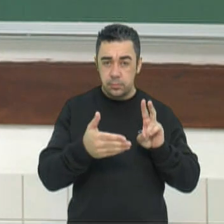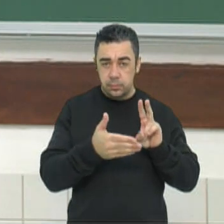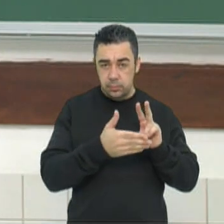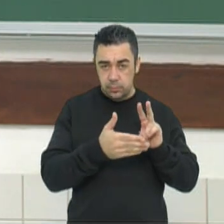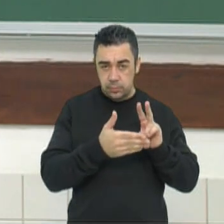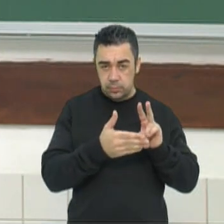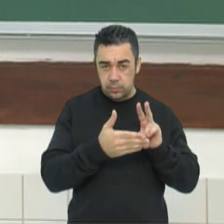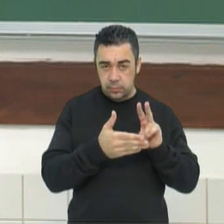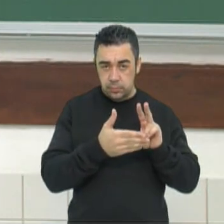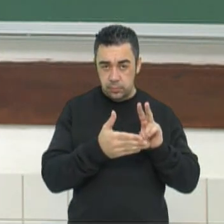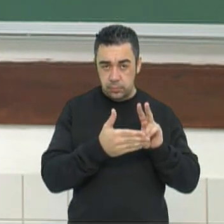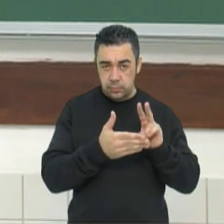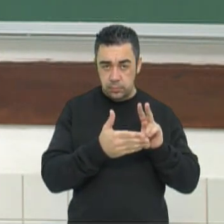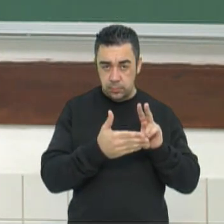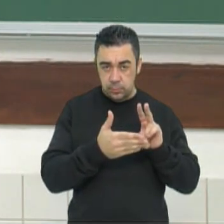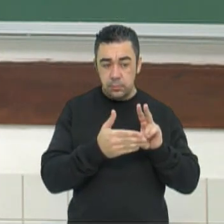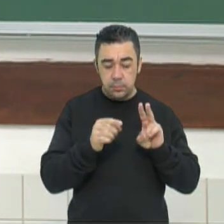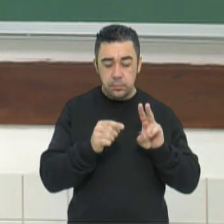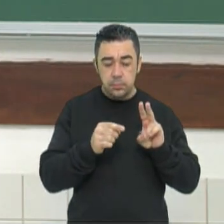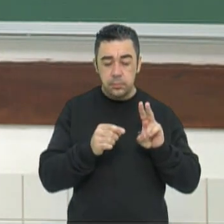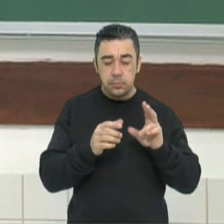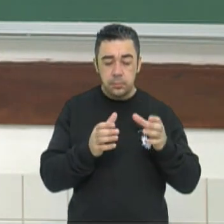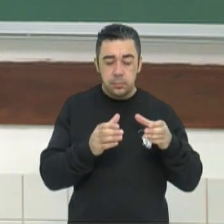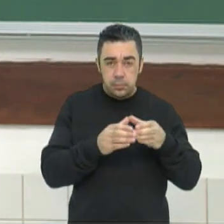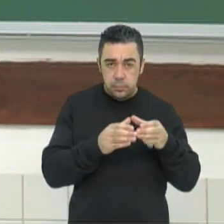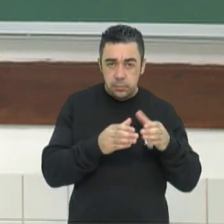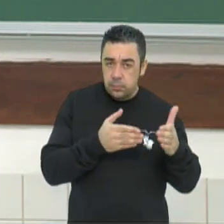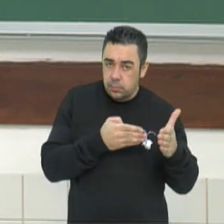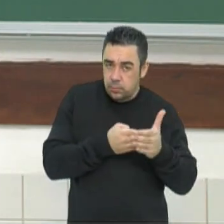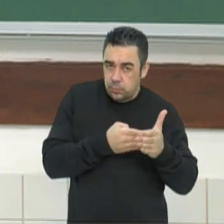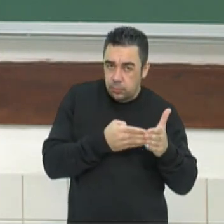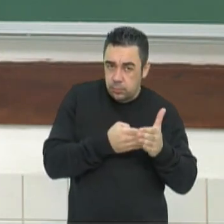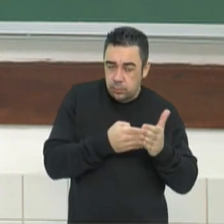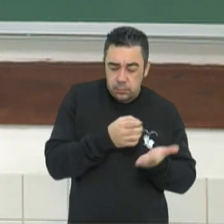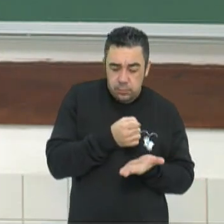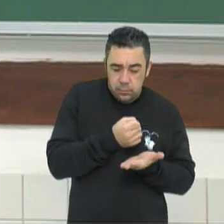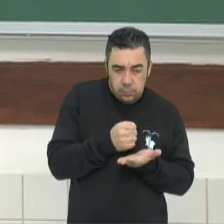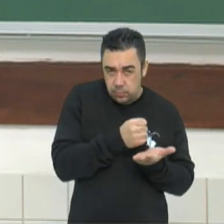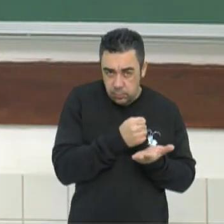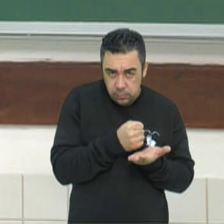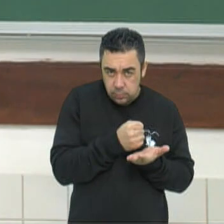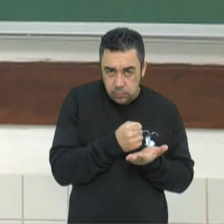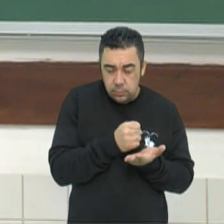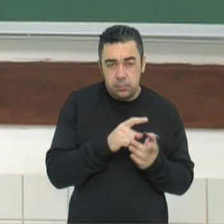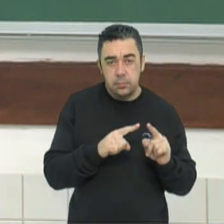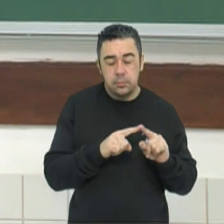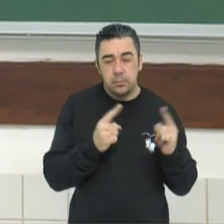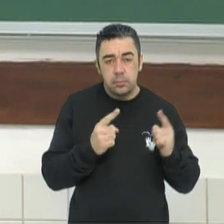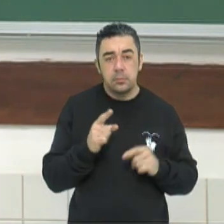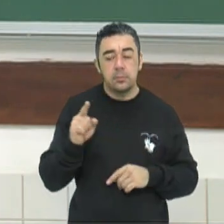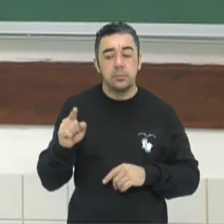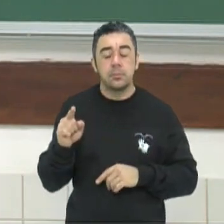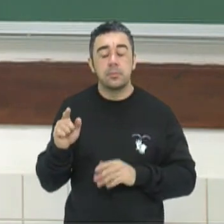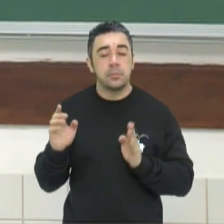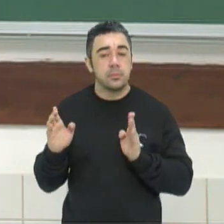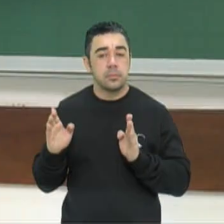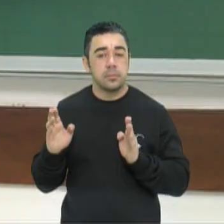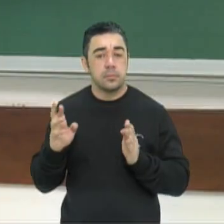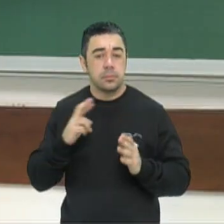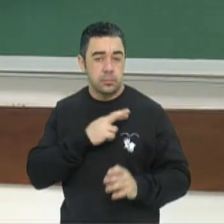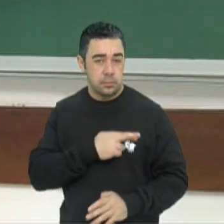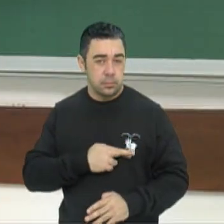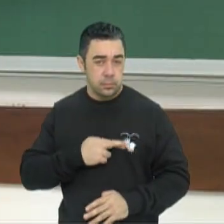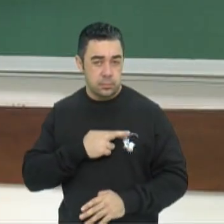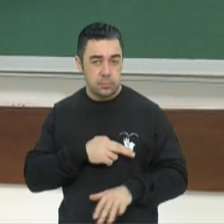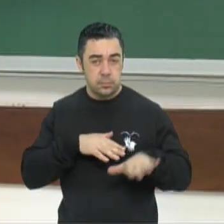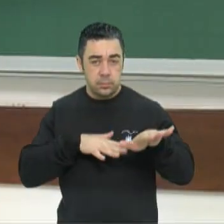sendo limitado, controlado, ainda que resistindo a esse processo, no romantismo, nesse movimento, o que